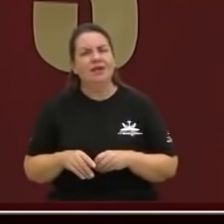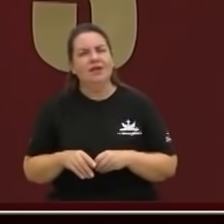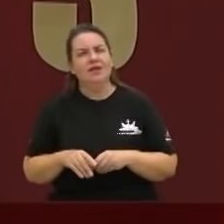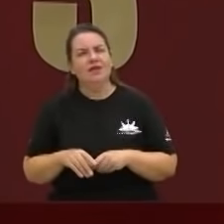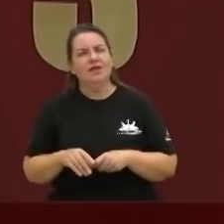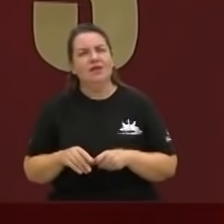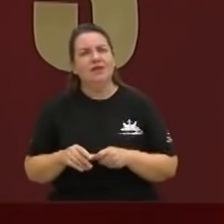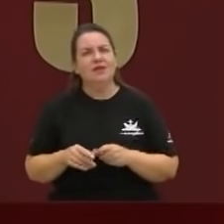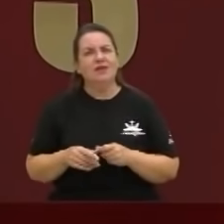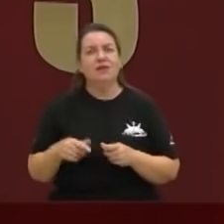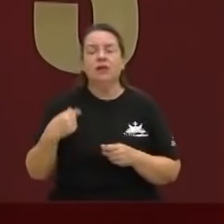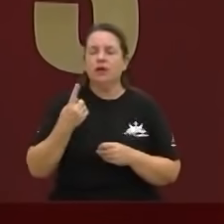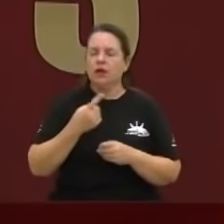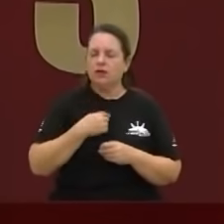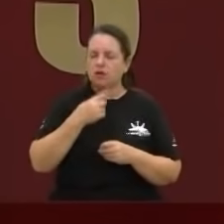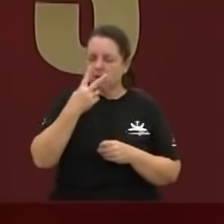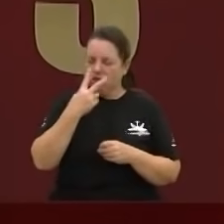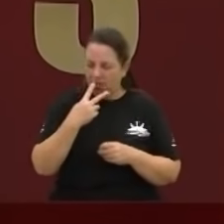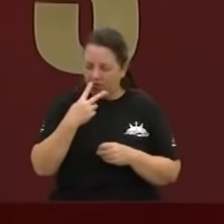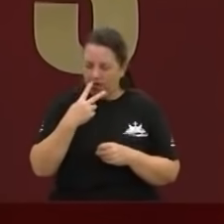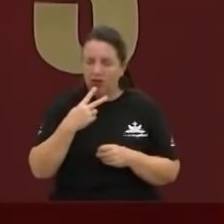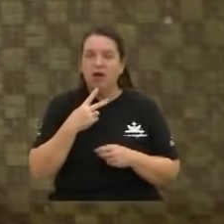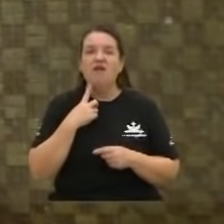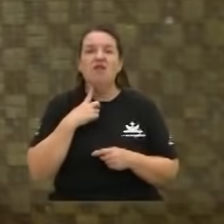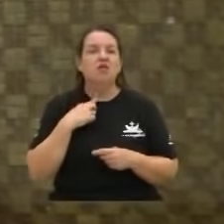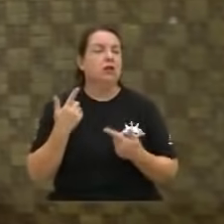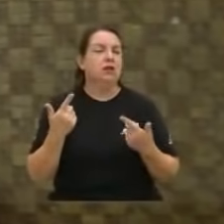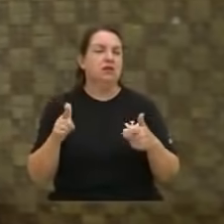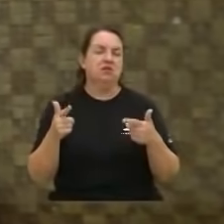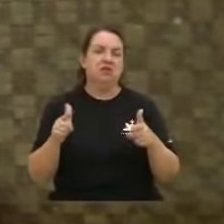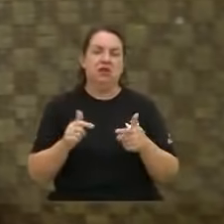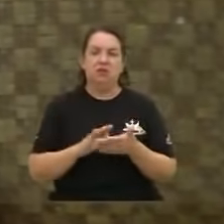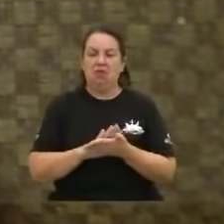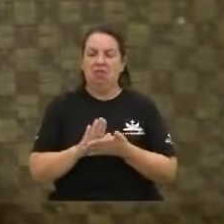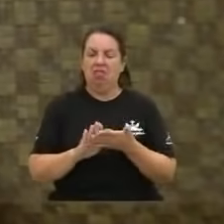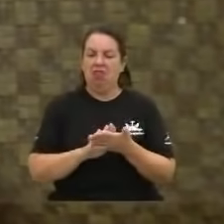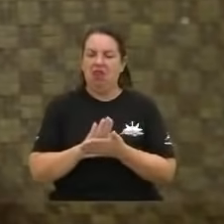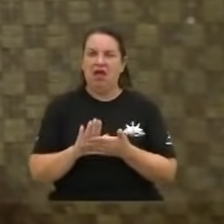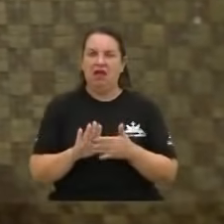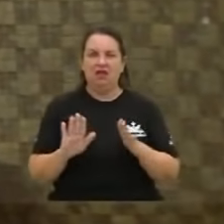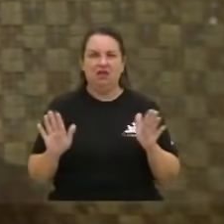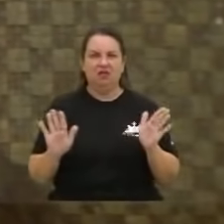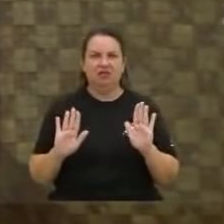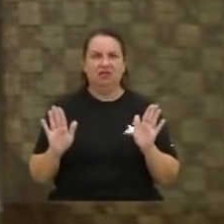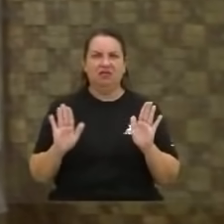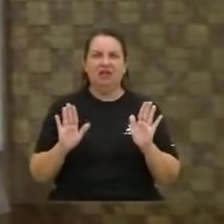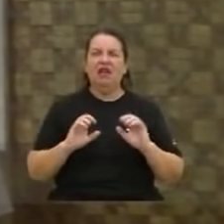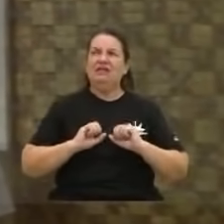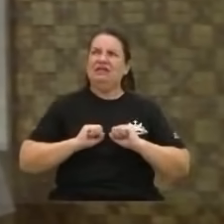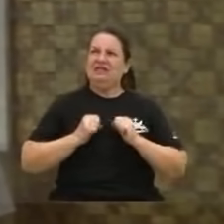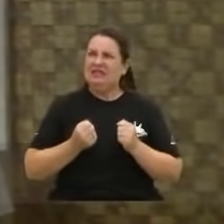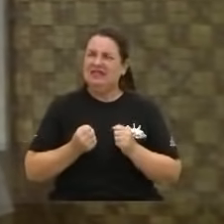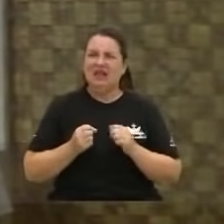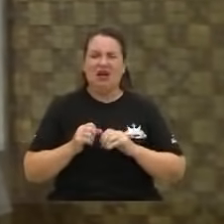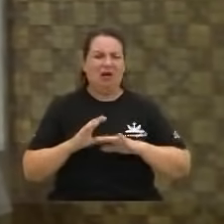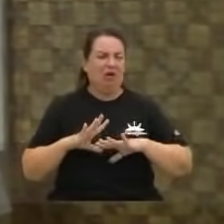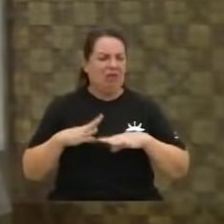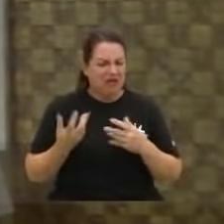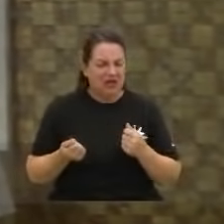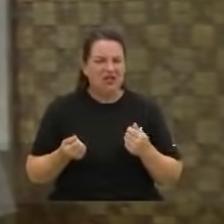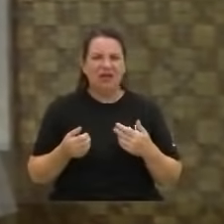que pela nossa cegueira não vemos, não temos vontade, não temos disposição, não